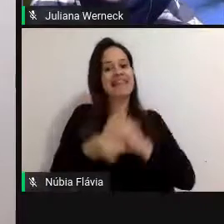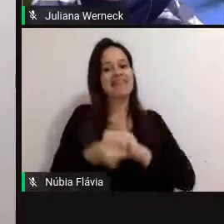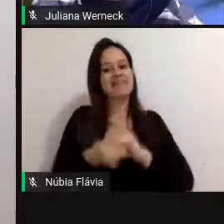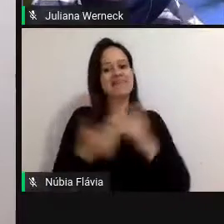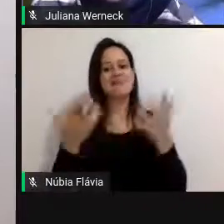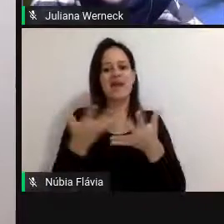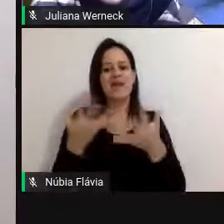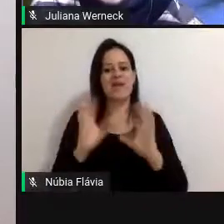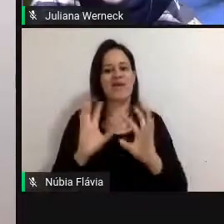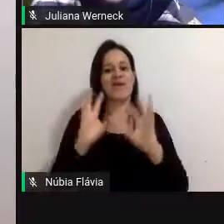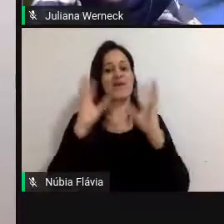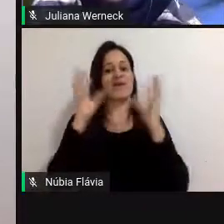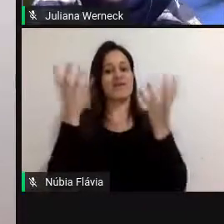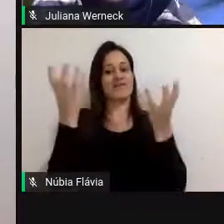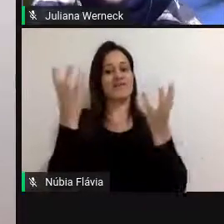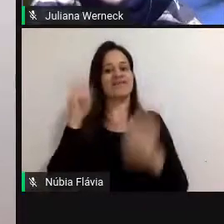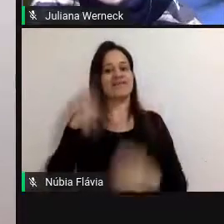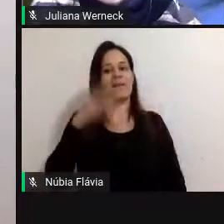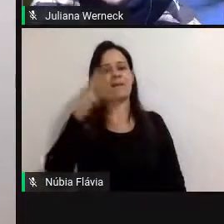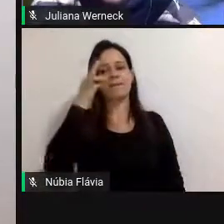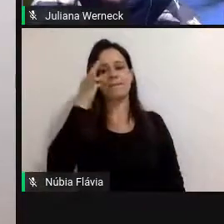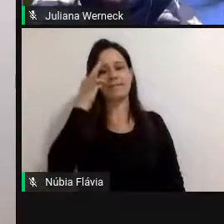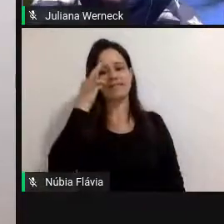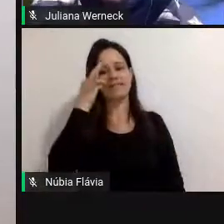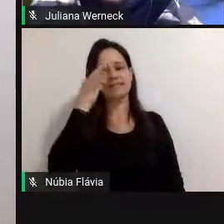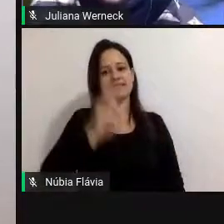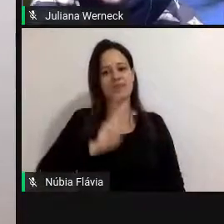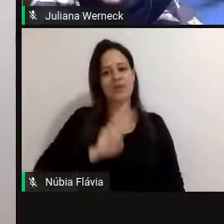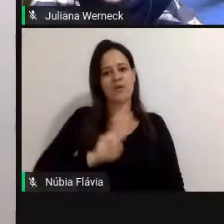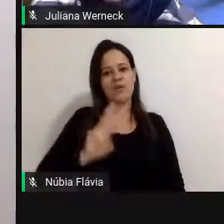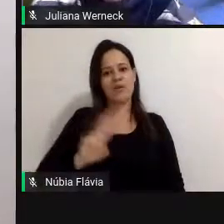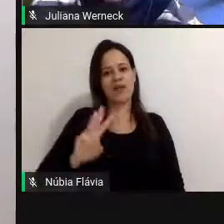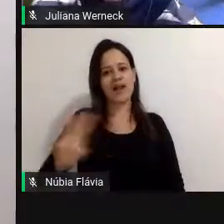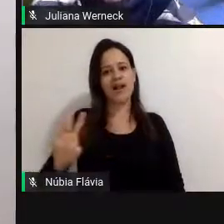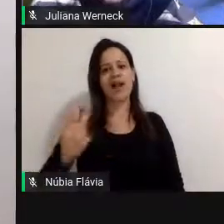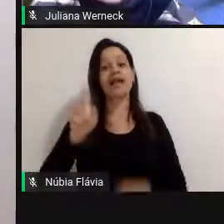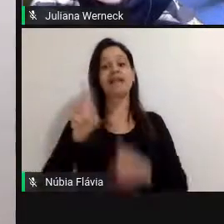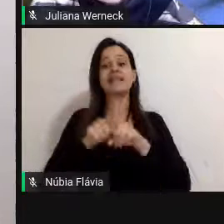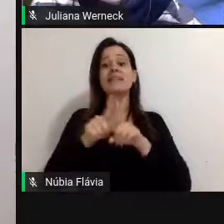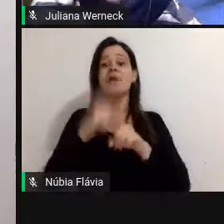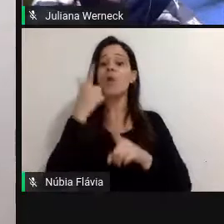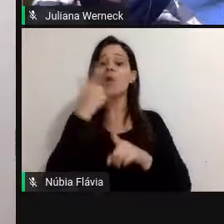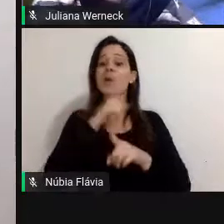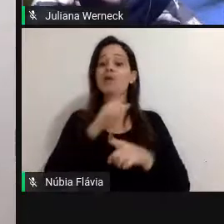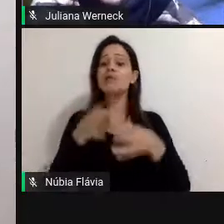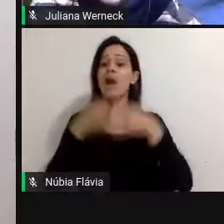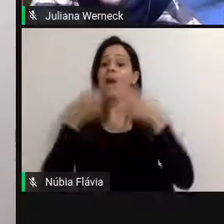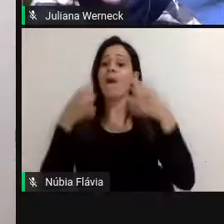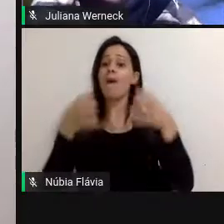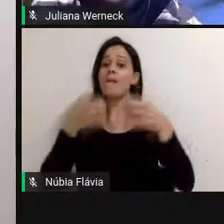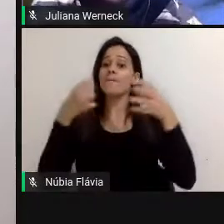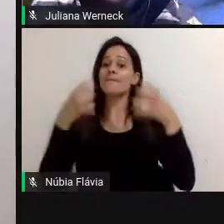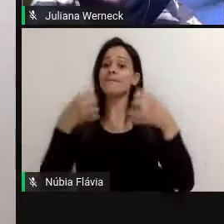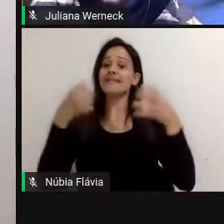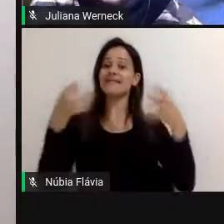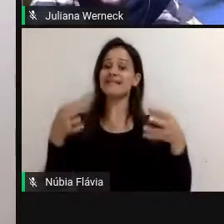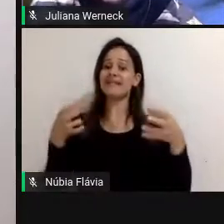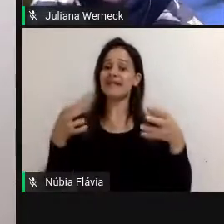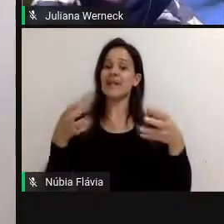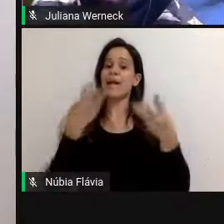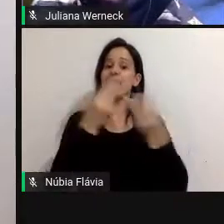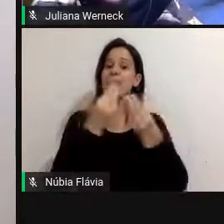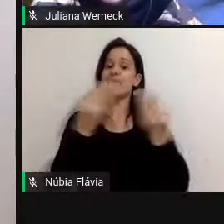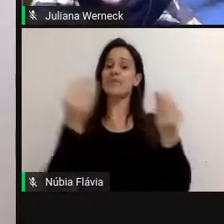seria presencial, trazer para o online. É bom também que a gente consegue aumentar o público, né? Tem muita gente que me falou que ia